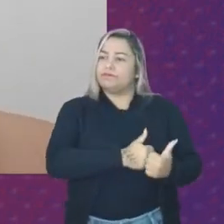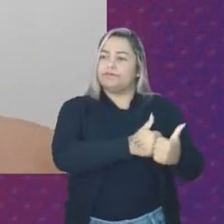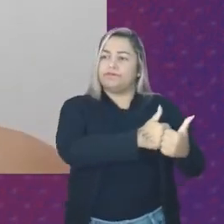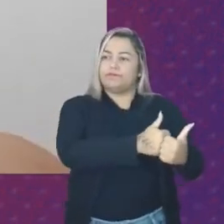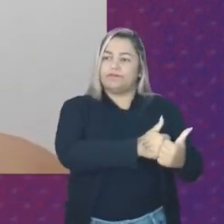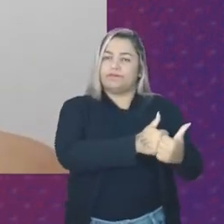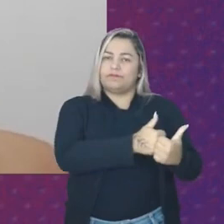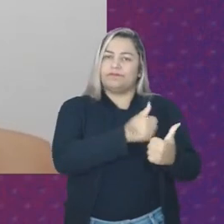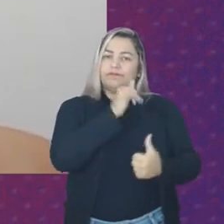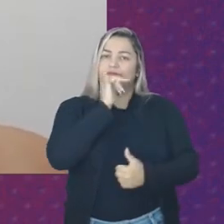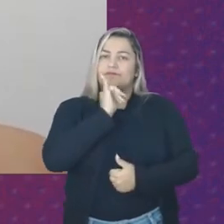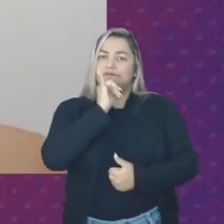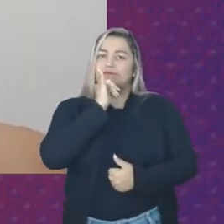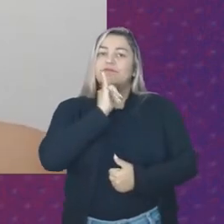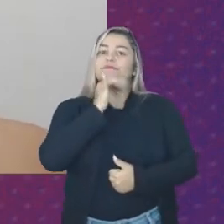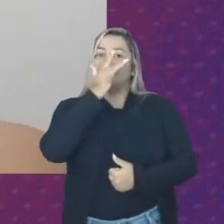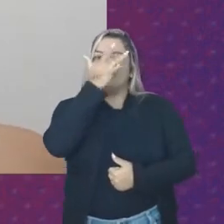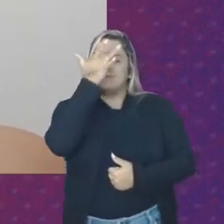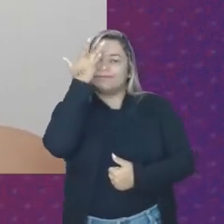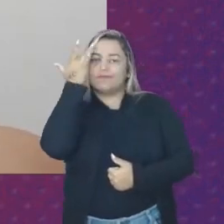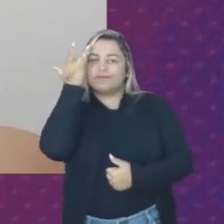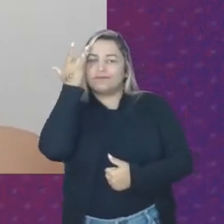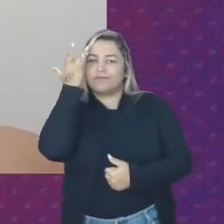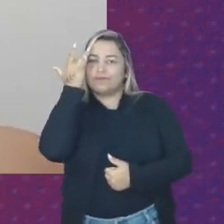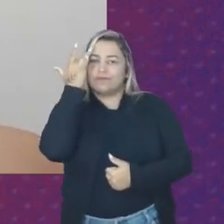exemplo. São pessoas que têm